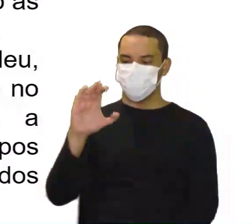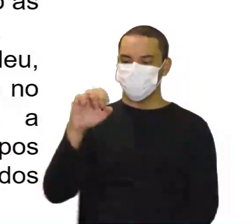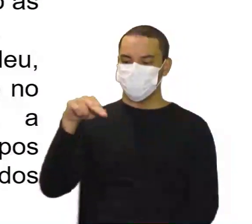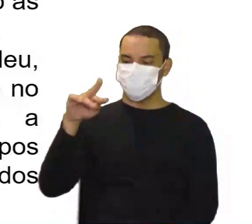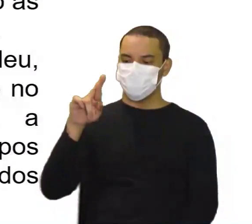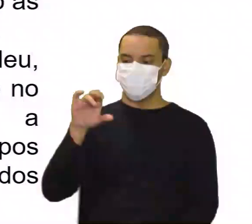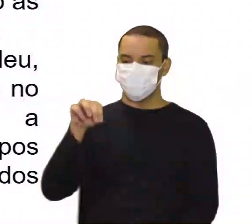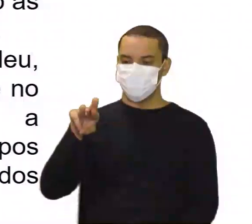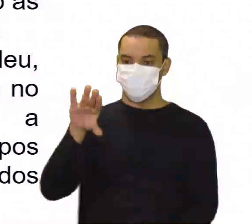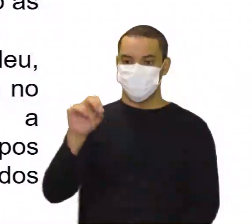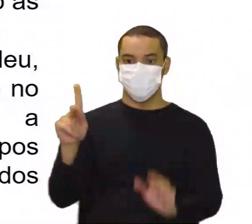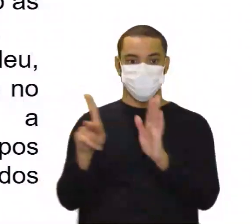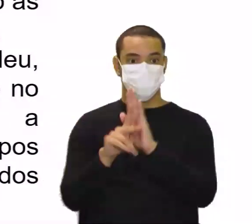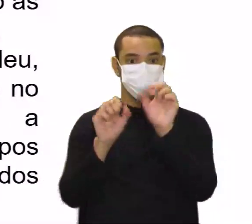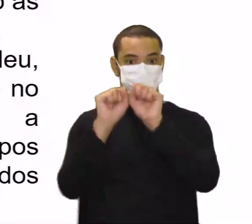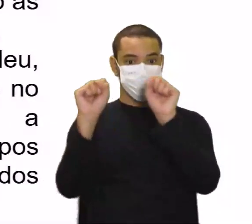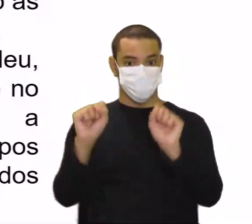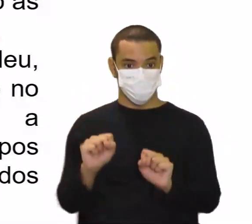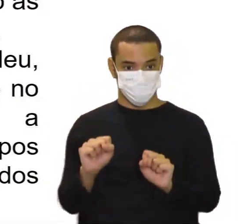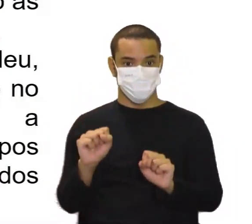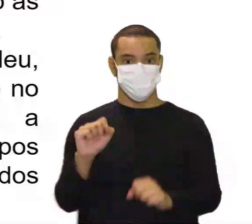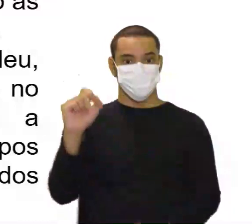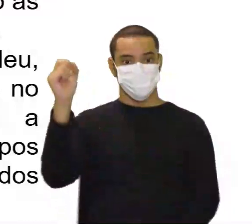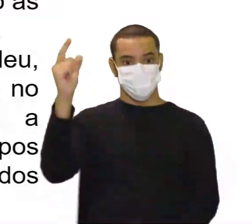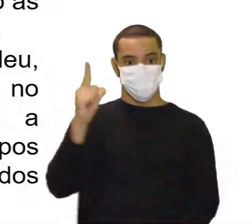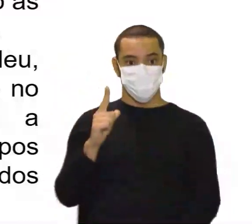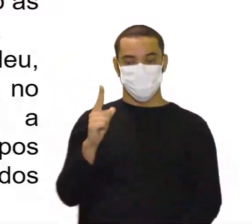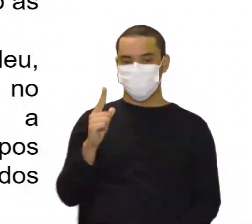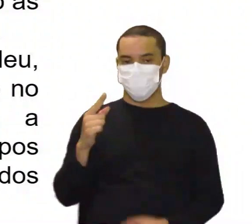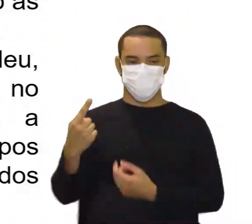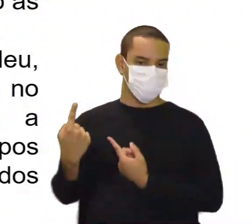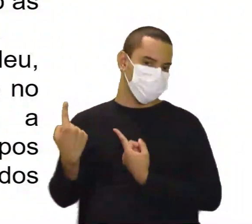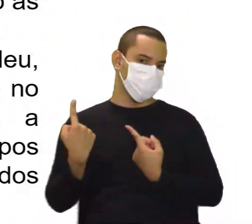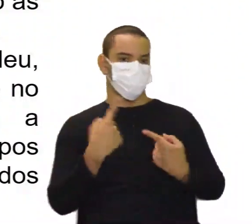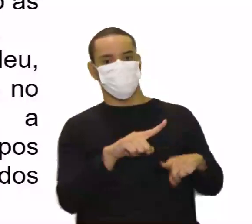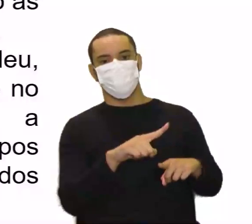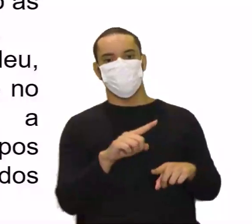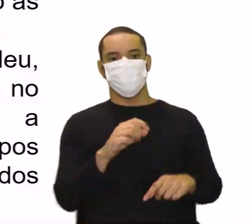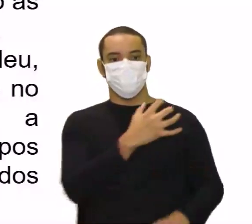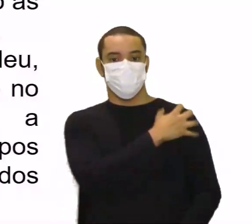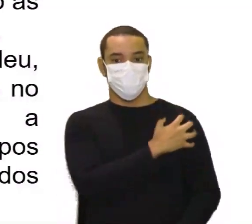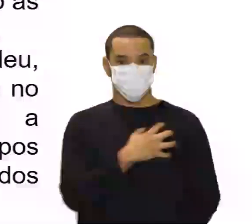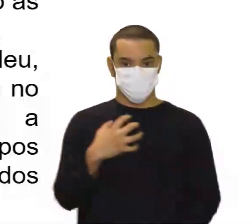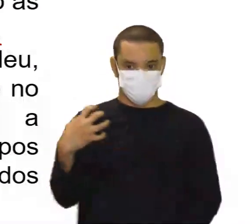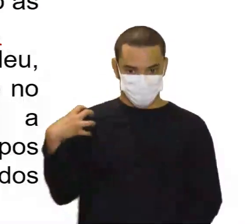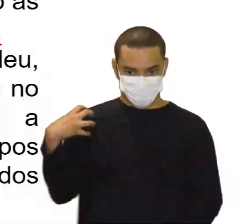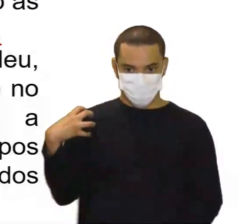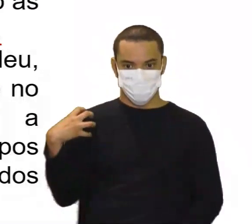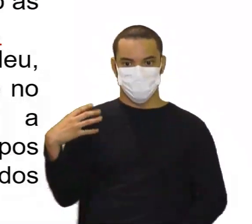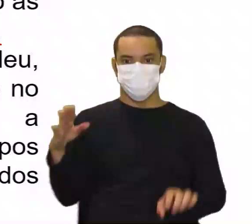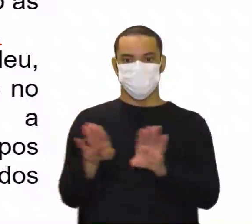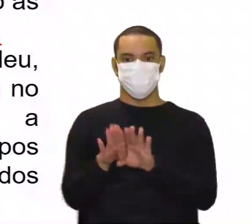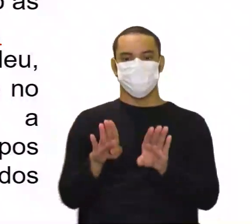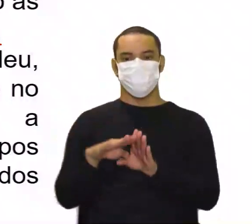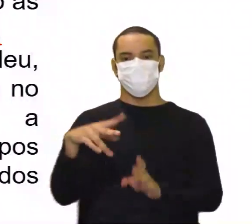sistema solar, em oposição às ideias geocêntricas de Aristóteles e